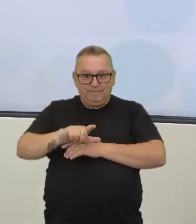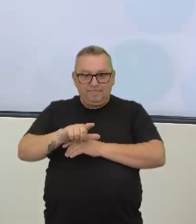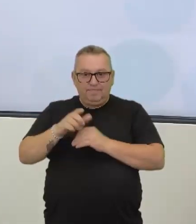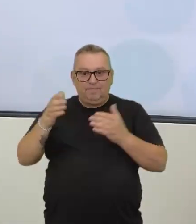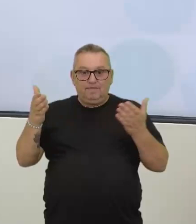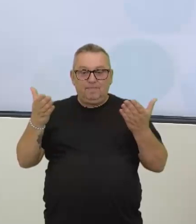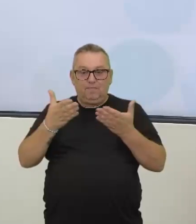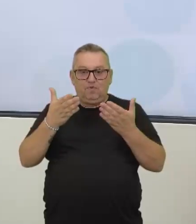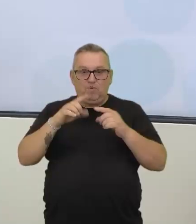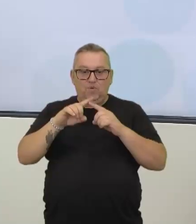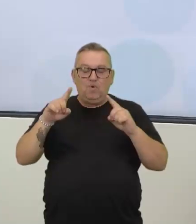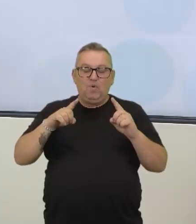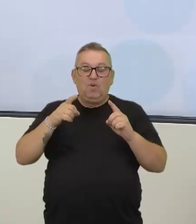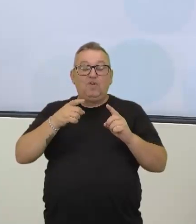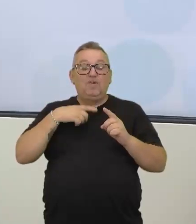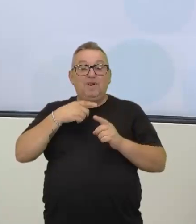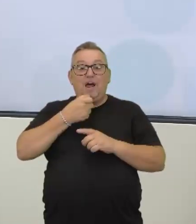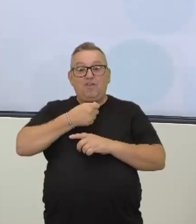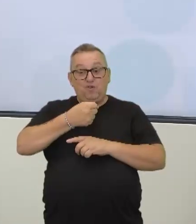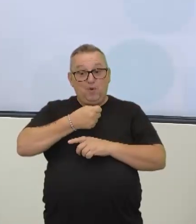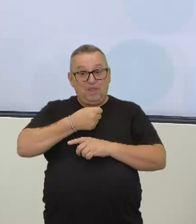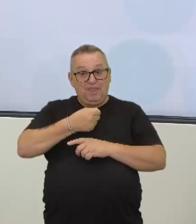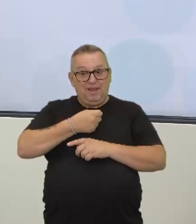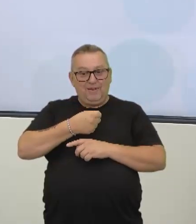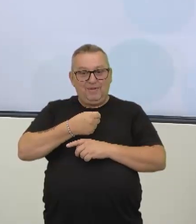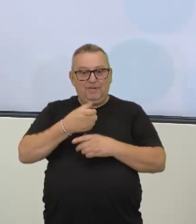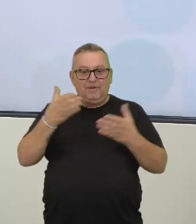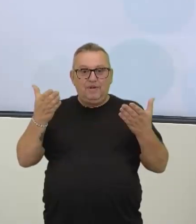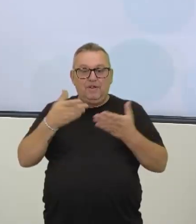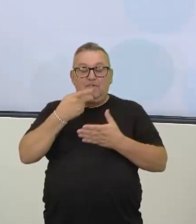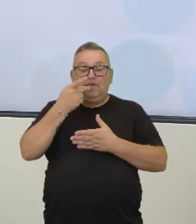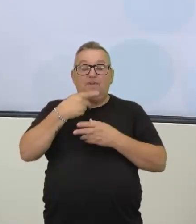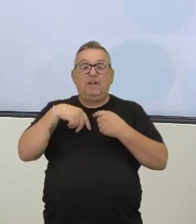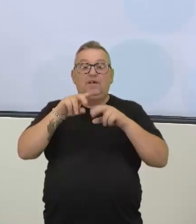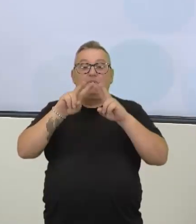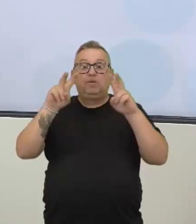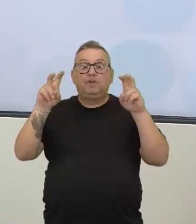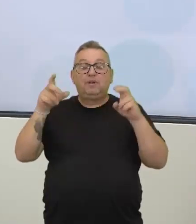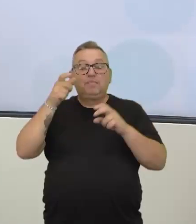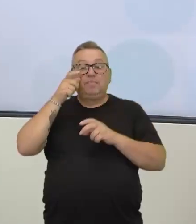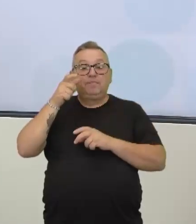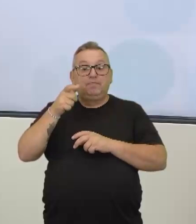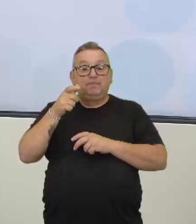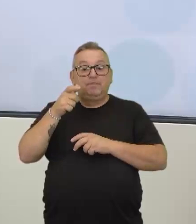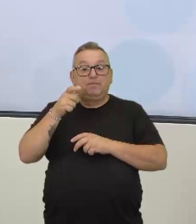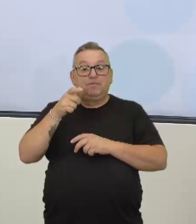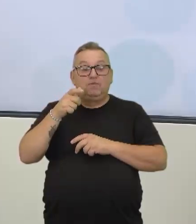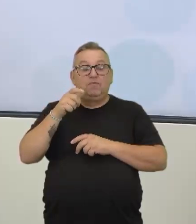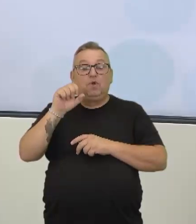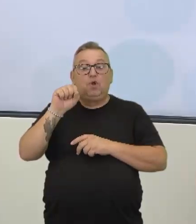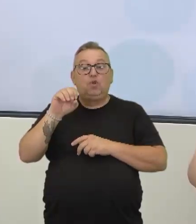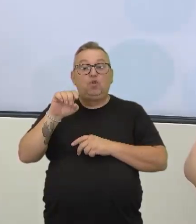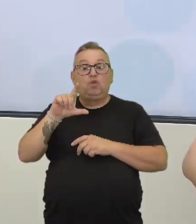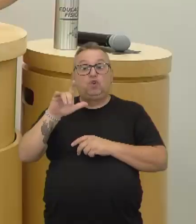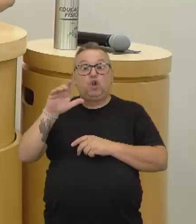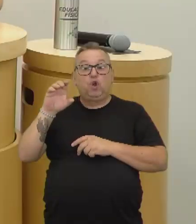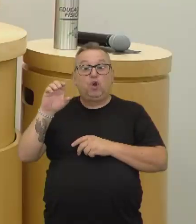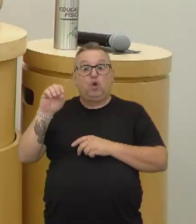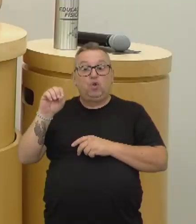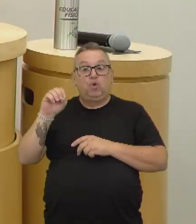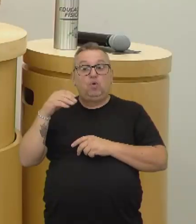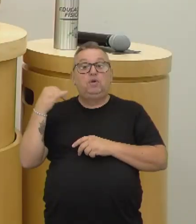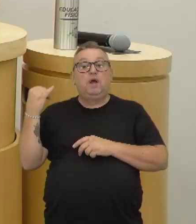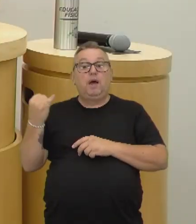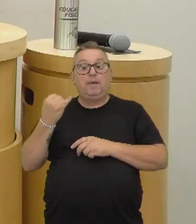Hoje estamos de telejornal, né? Percebeu, né? Então aqui nós vamos falar de um tema muito interessante em duas partes, que é o... Solo e a